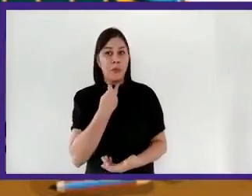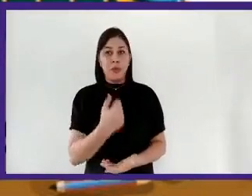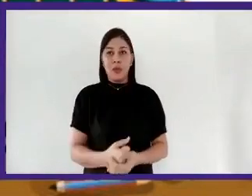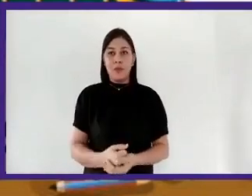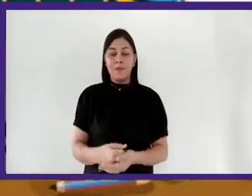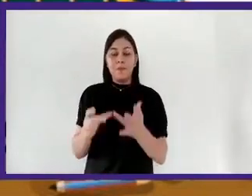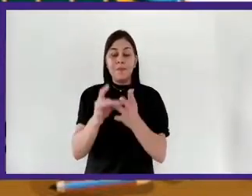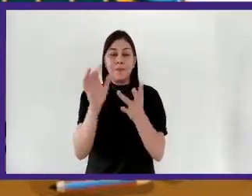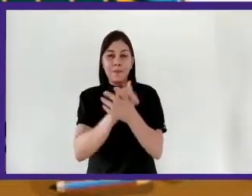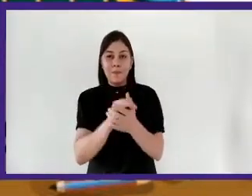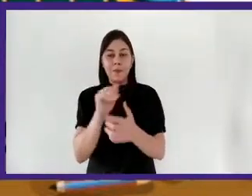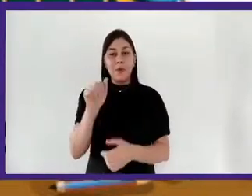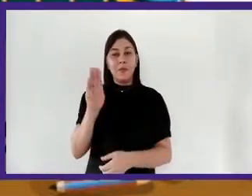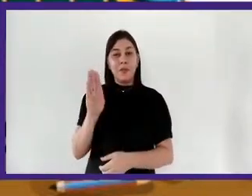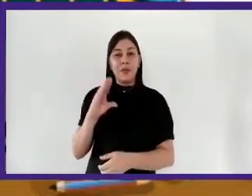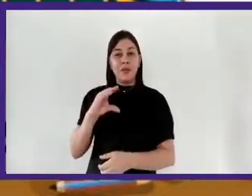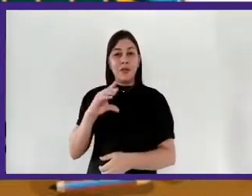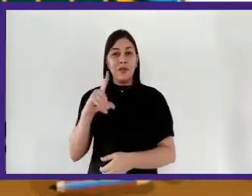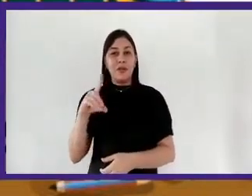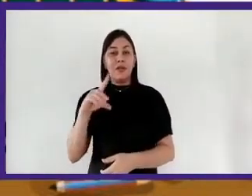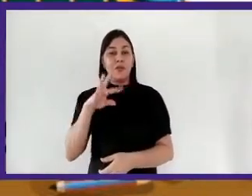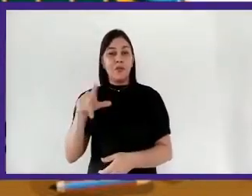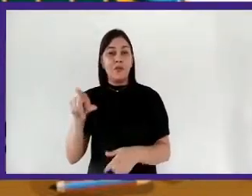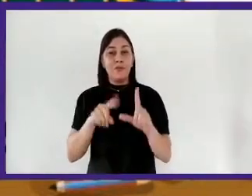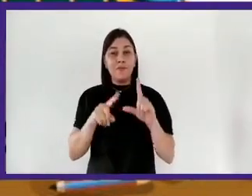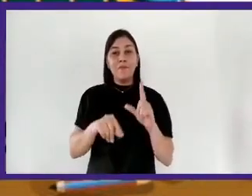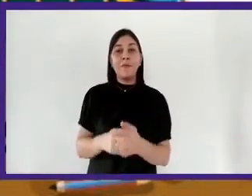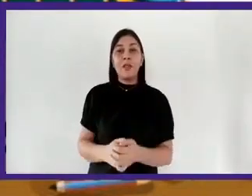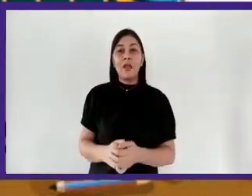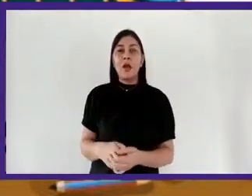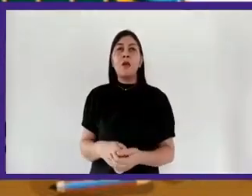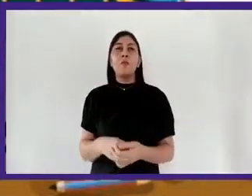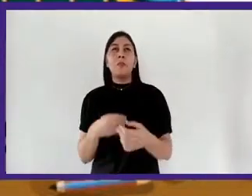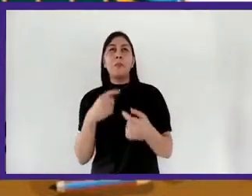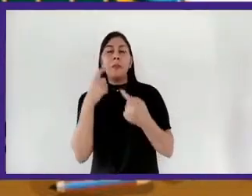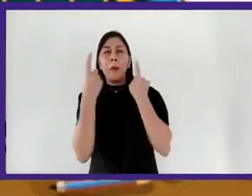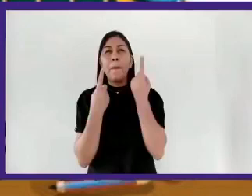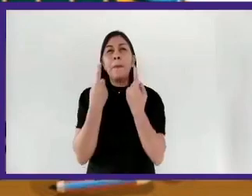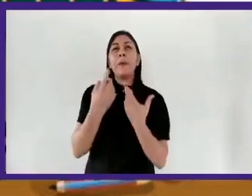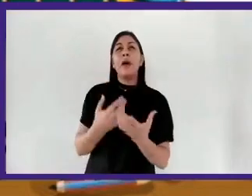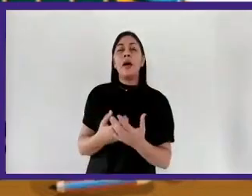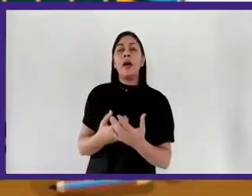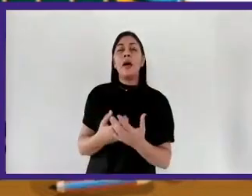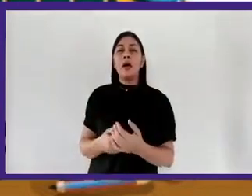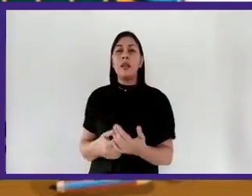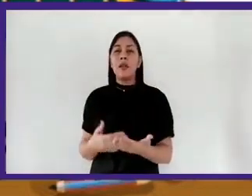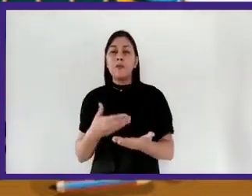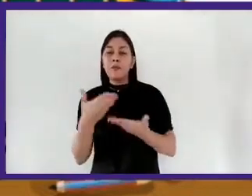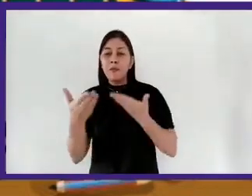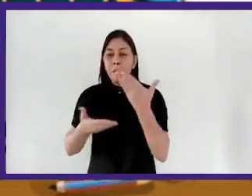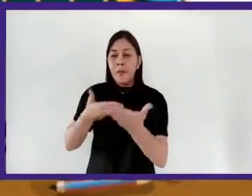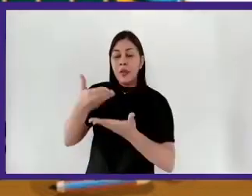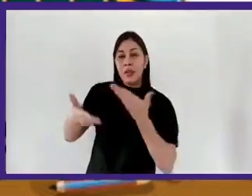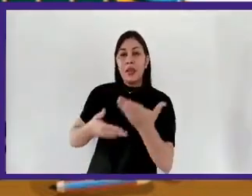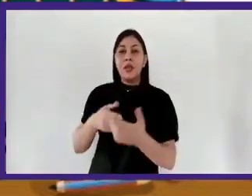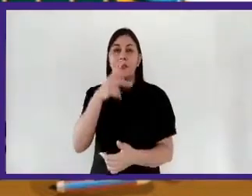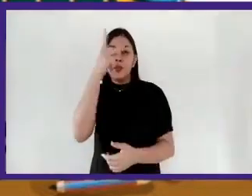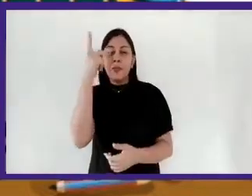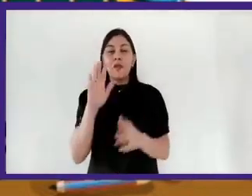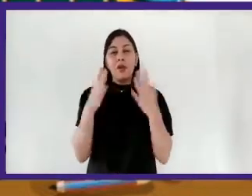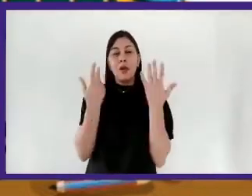esposa do seu alfabeto está tão ocupada atendendo a todos os convidados da festa. Mas mesmo assim, para